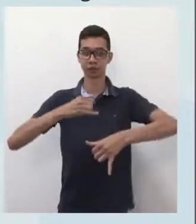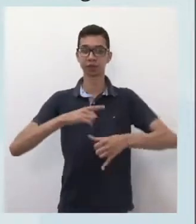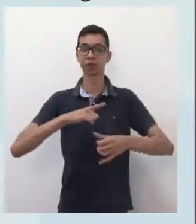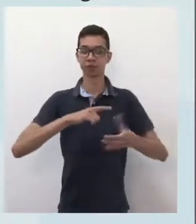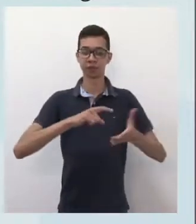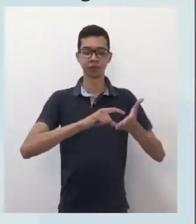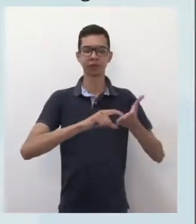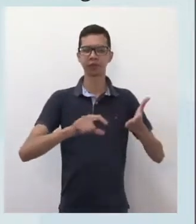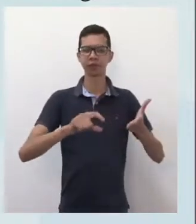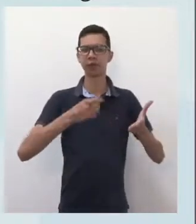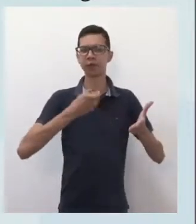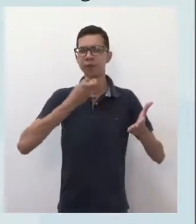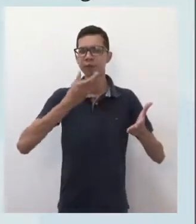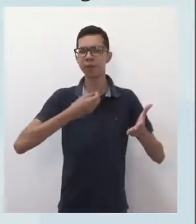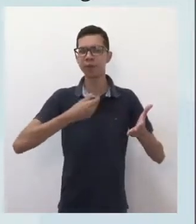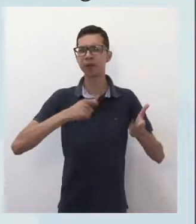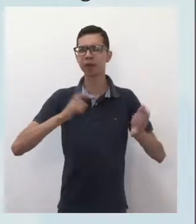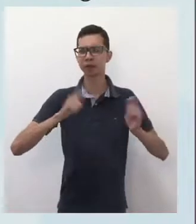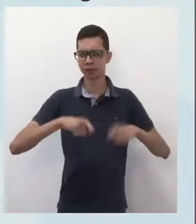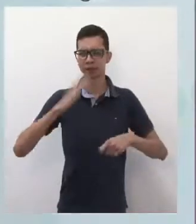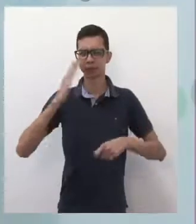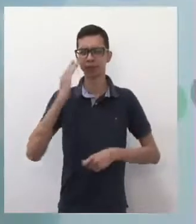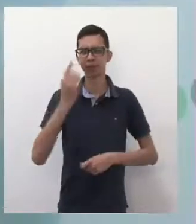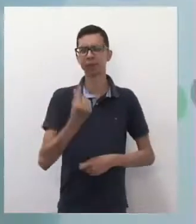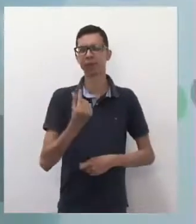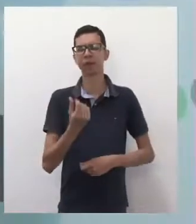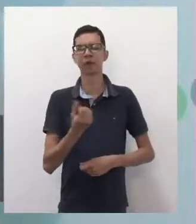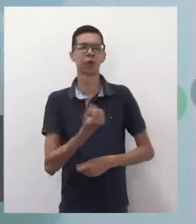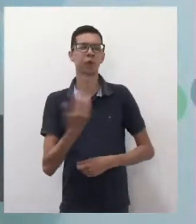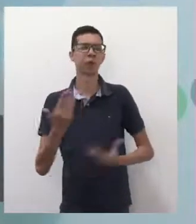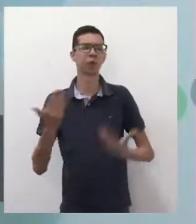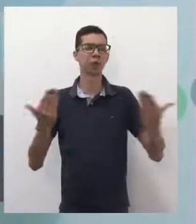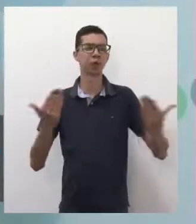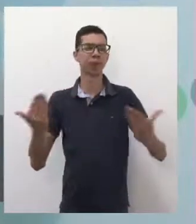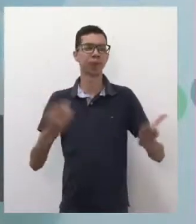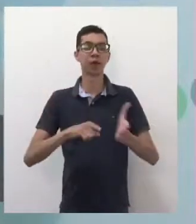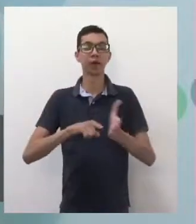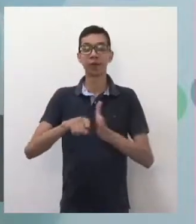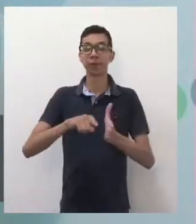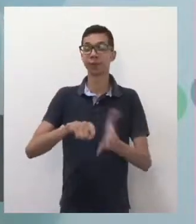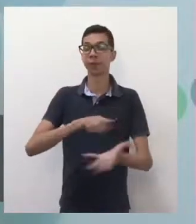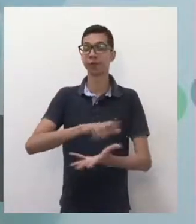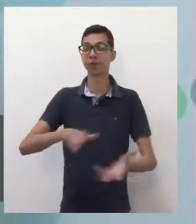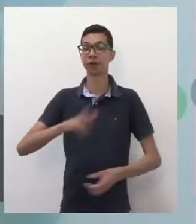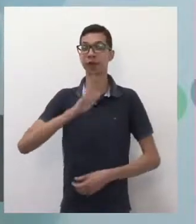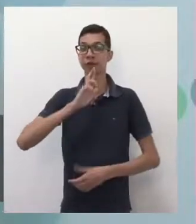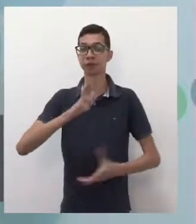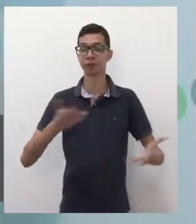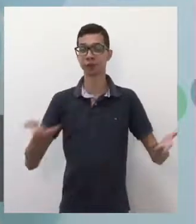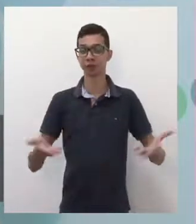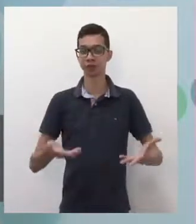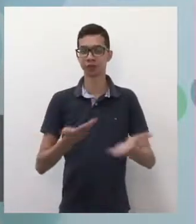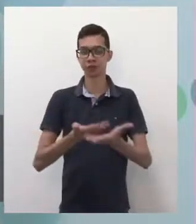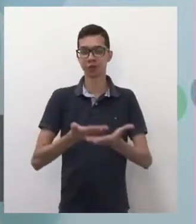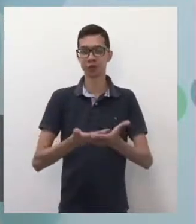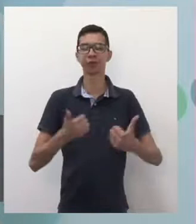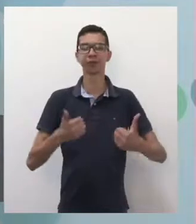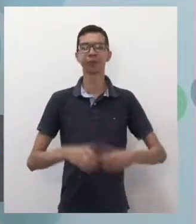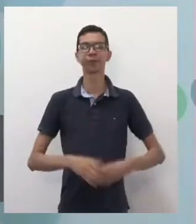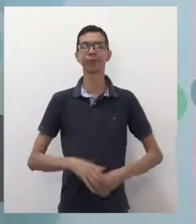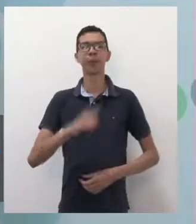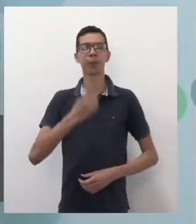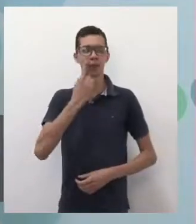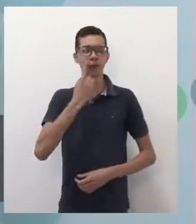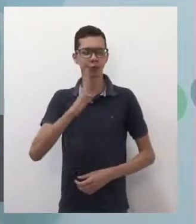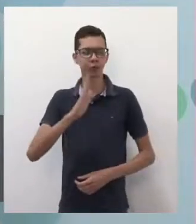estimar o valor? Então tem várias perguntas aí que a gente pretende responder com a aula de hoje. Você viu aquelas etiquetas